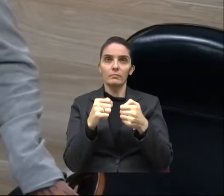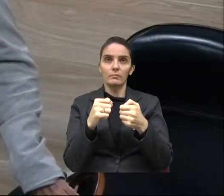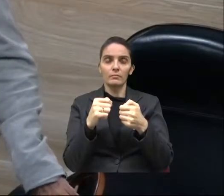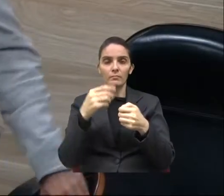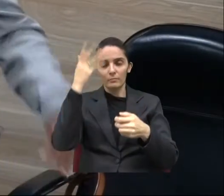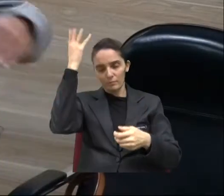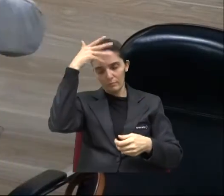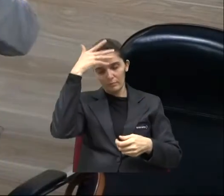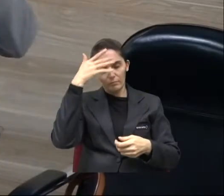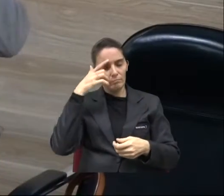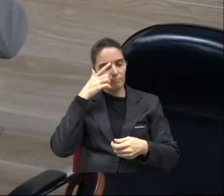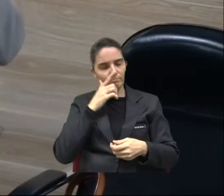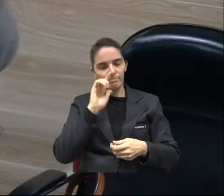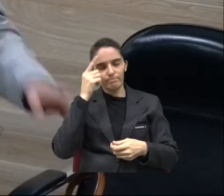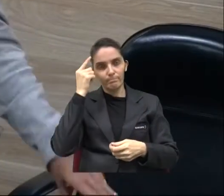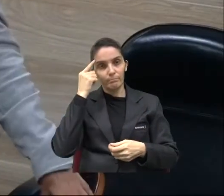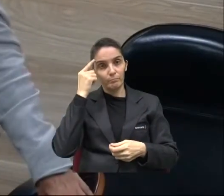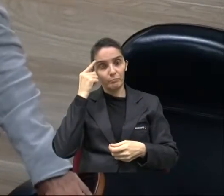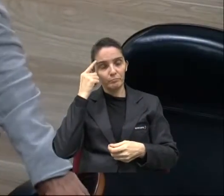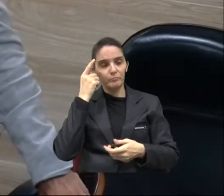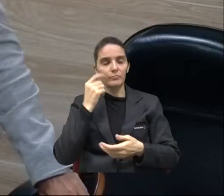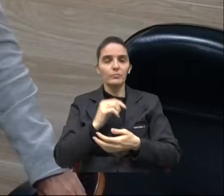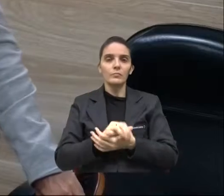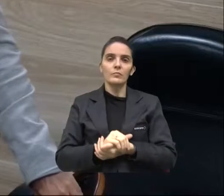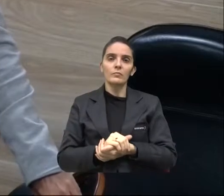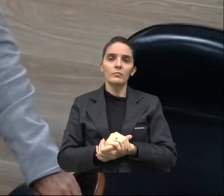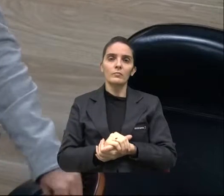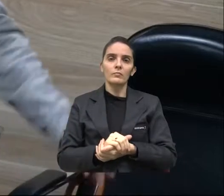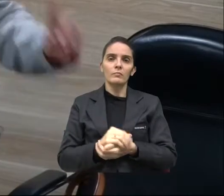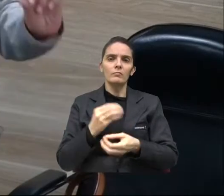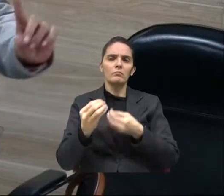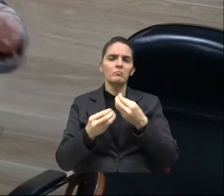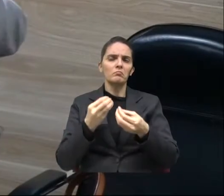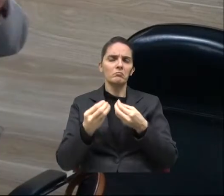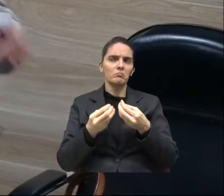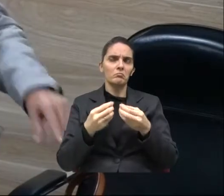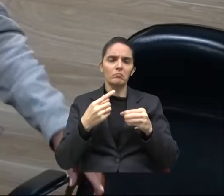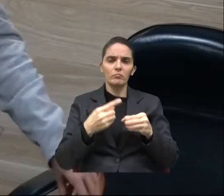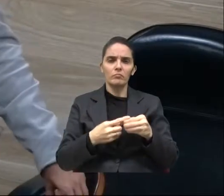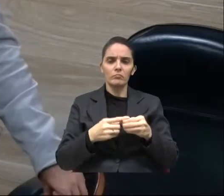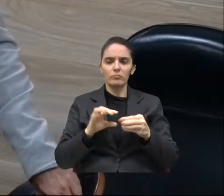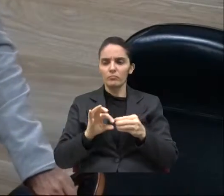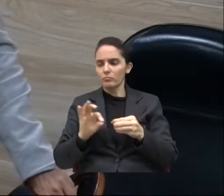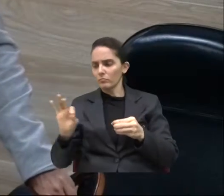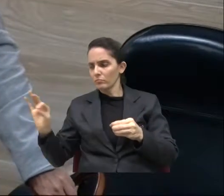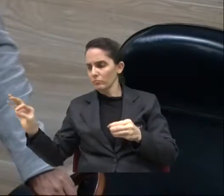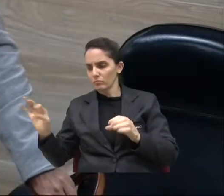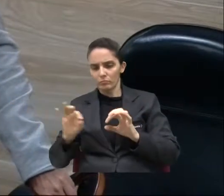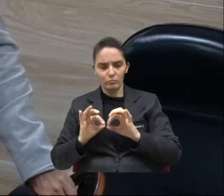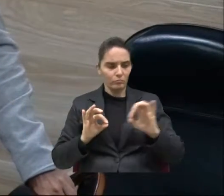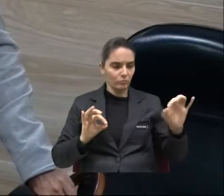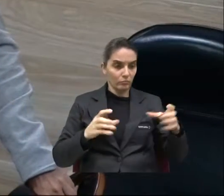pensar, eu estava aqui matutando, para que lado a cidade pode crescer sem ter problemas.